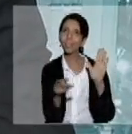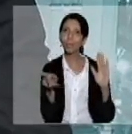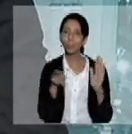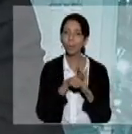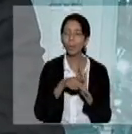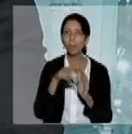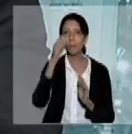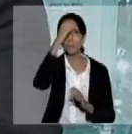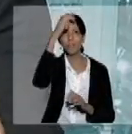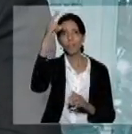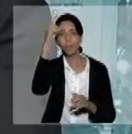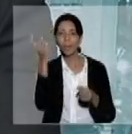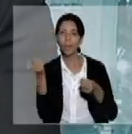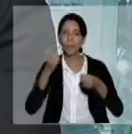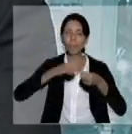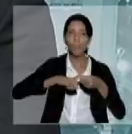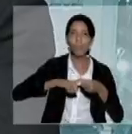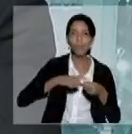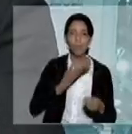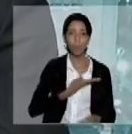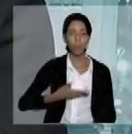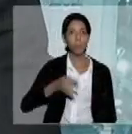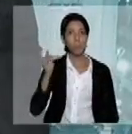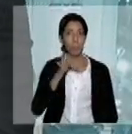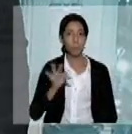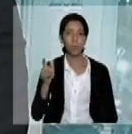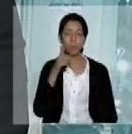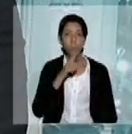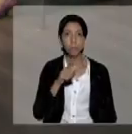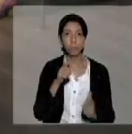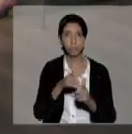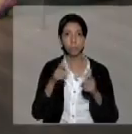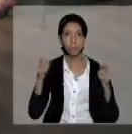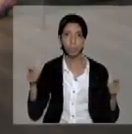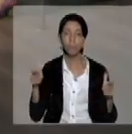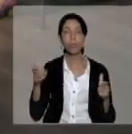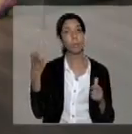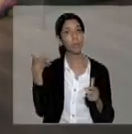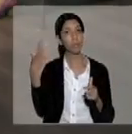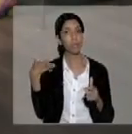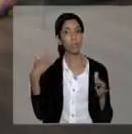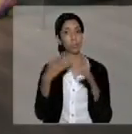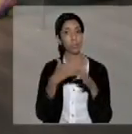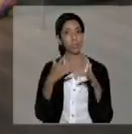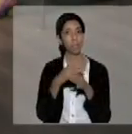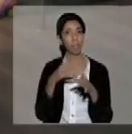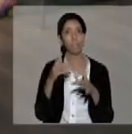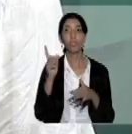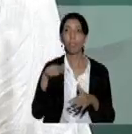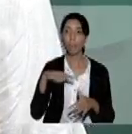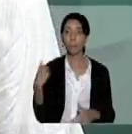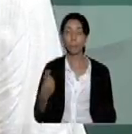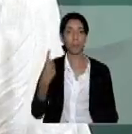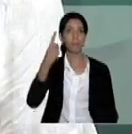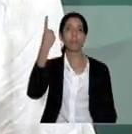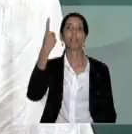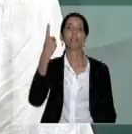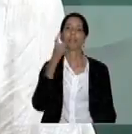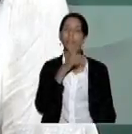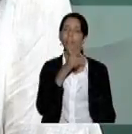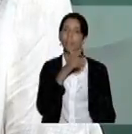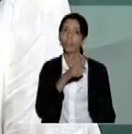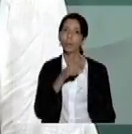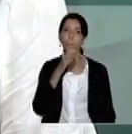da prefeitura entrar em parceria com o governo federal para conseguir fazer expansão, na época Paracambi foi um exemplo de pioneirismo